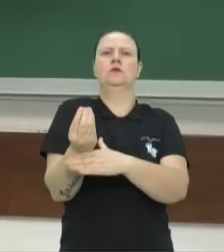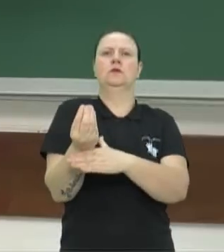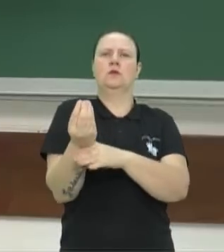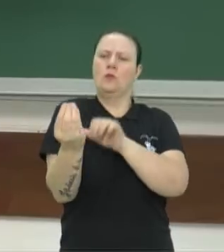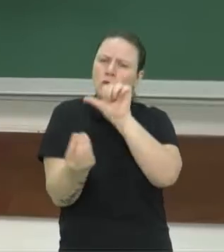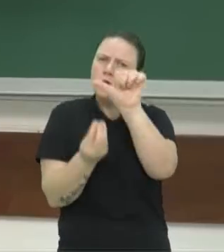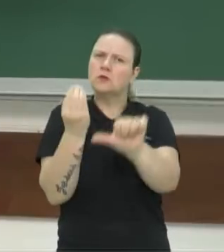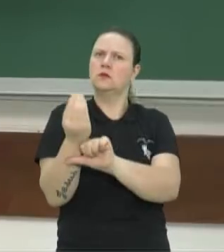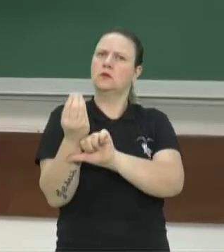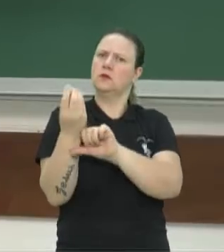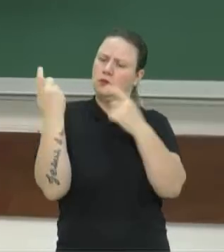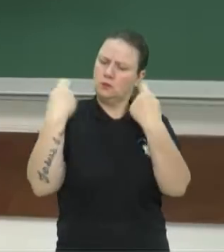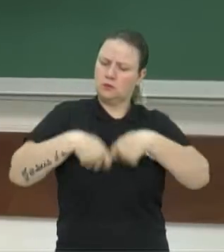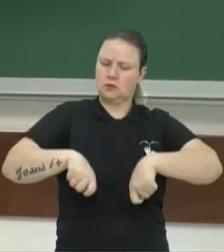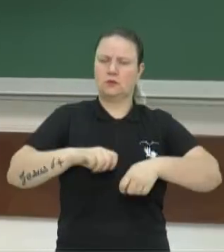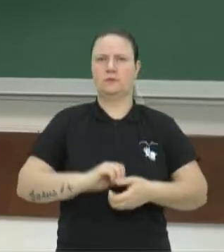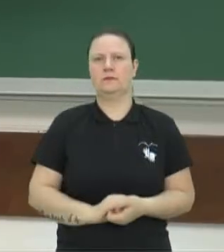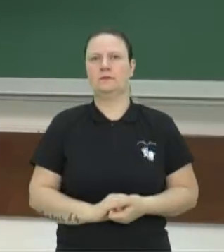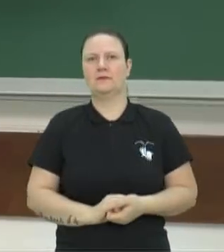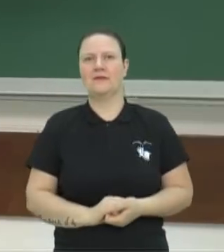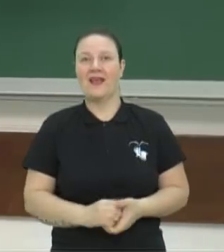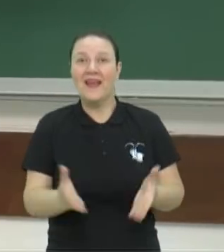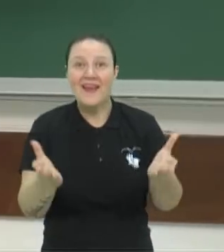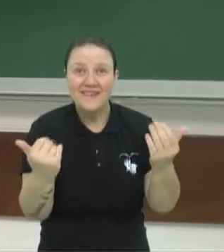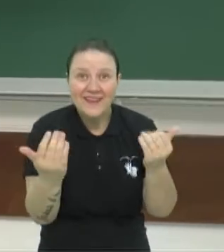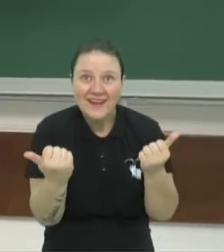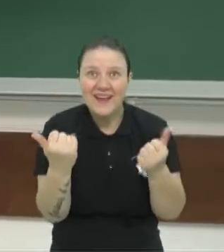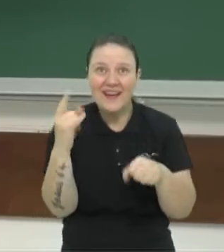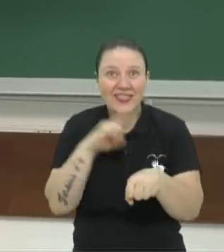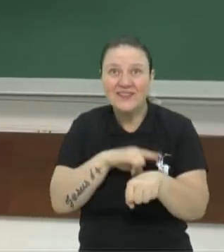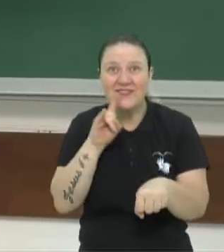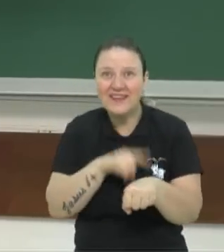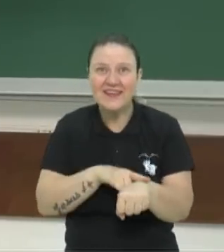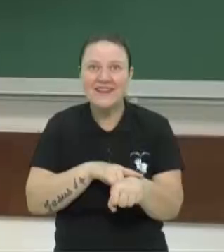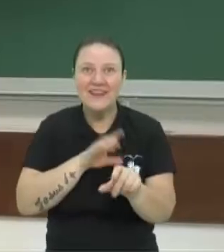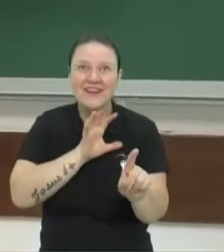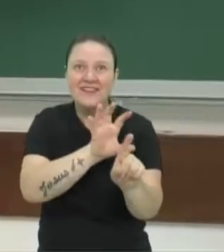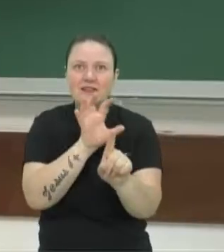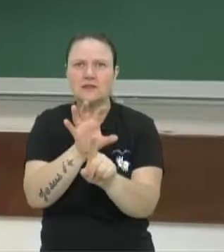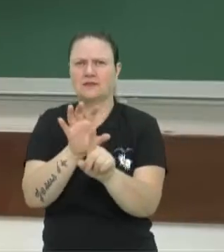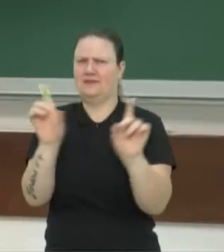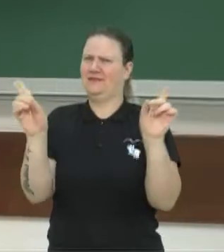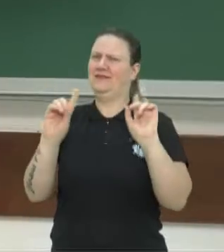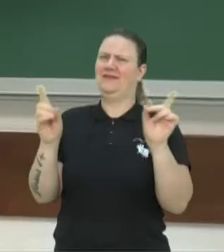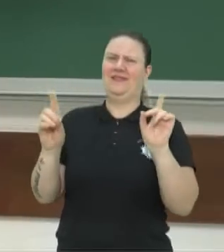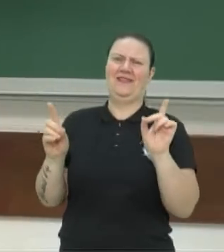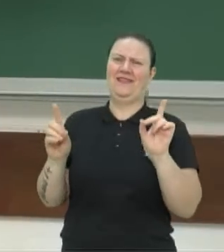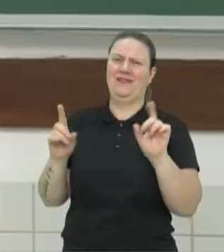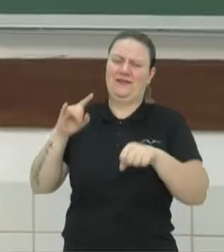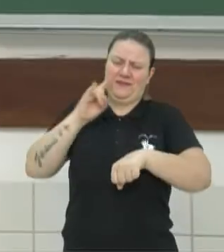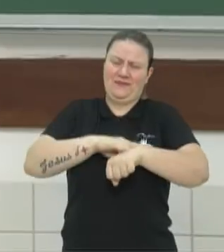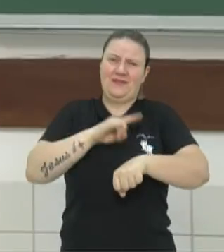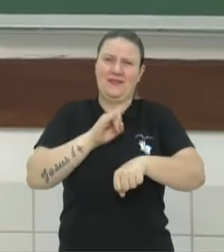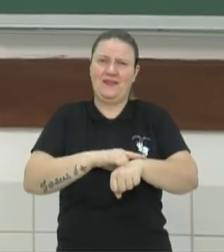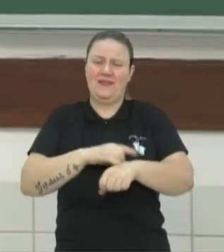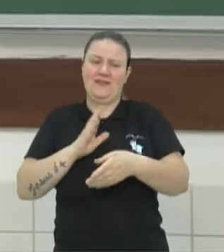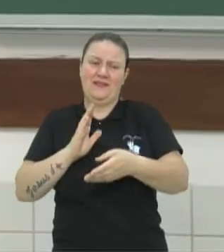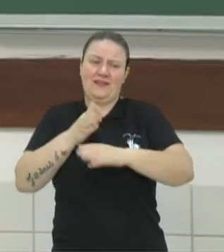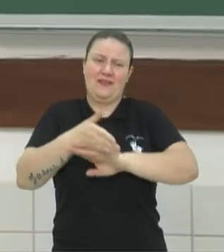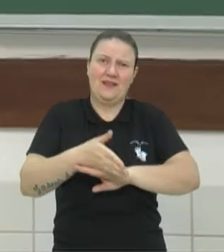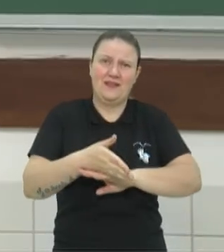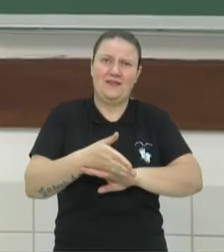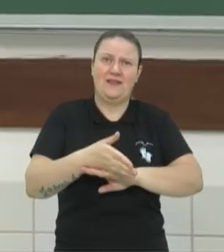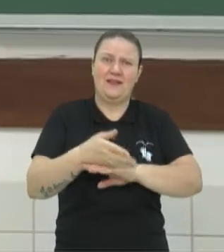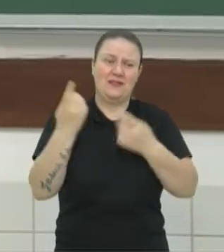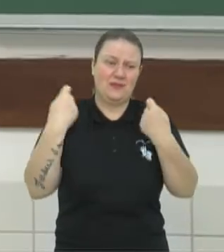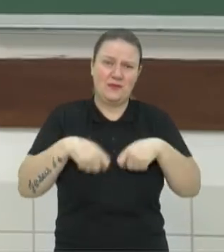nada, venha no banheiro, aqui no banheiro tem coisas muito legais, será que tem isso? Não, gente, não tem. Lá no banheiro tem apenas um